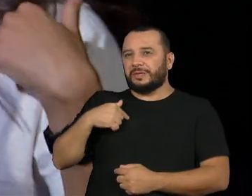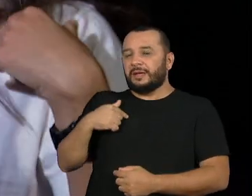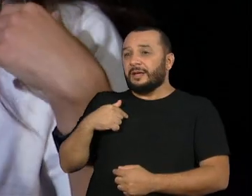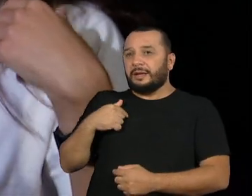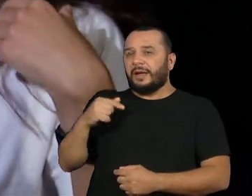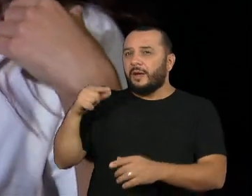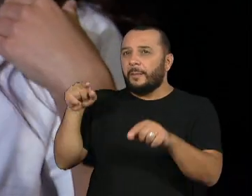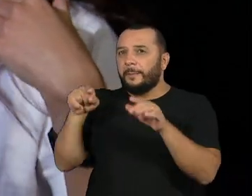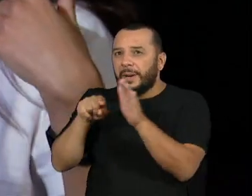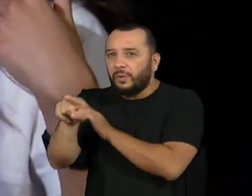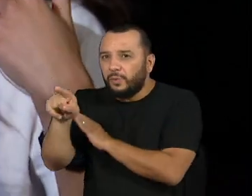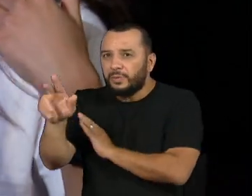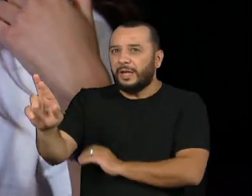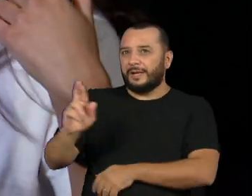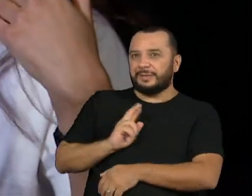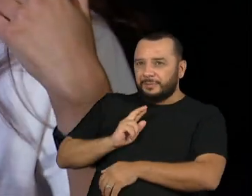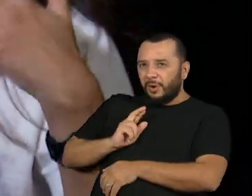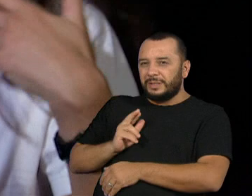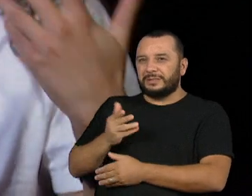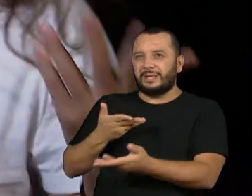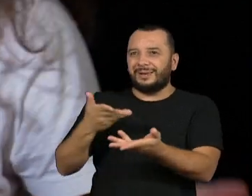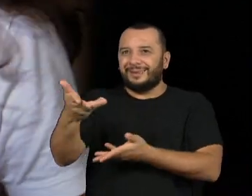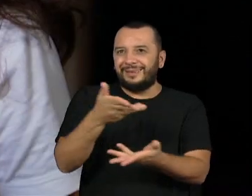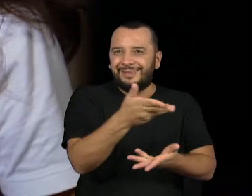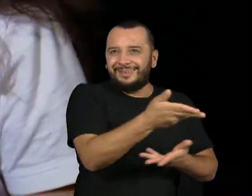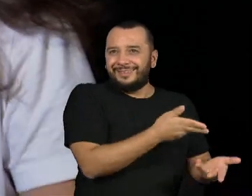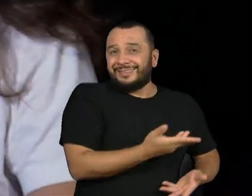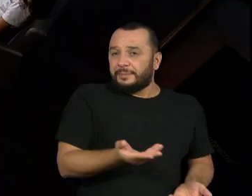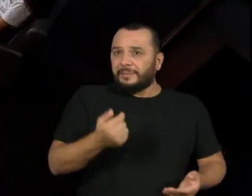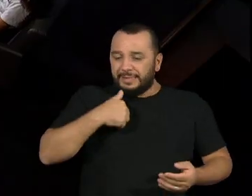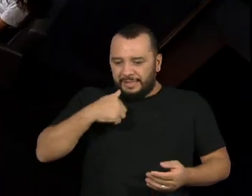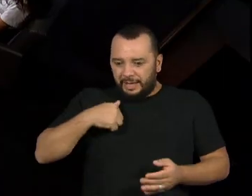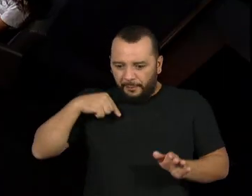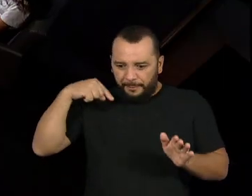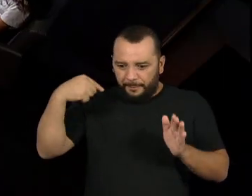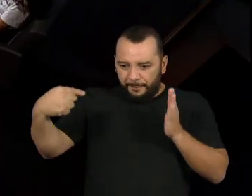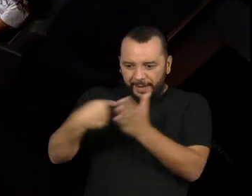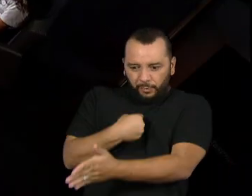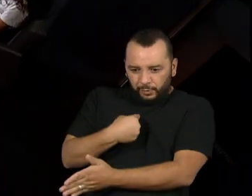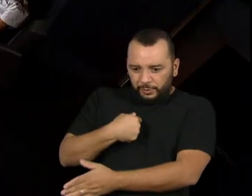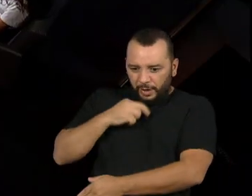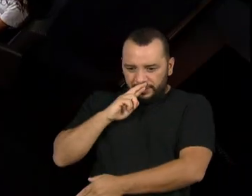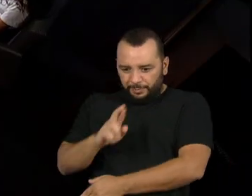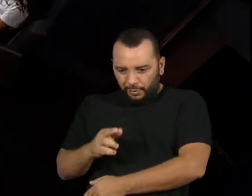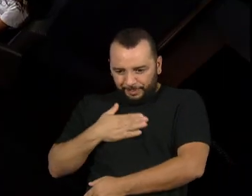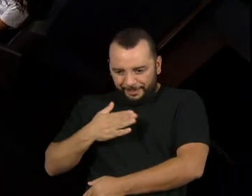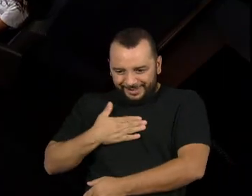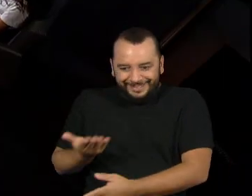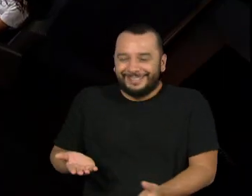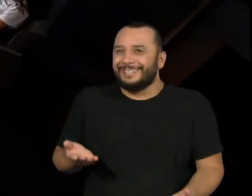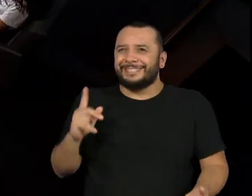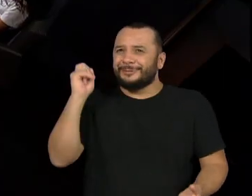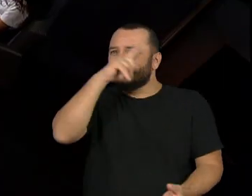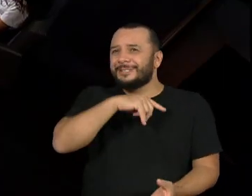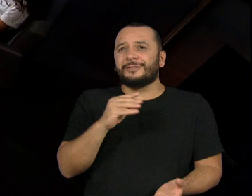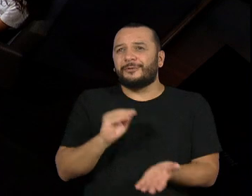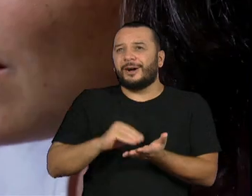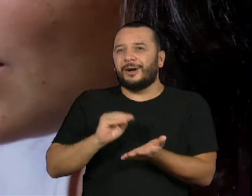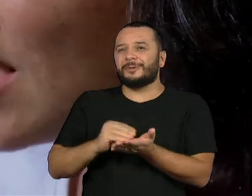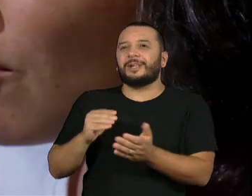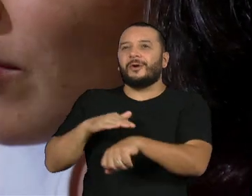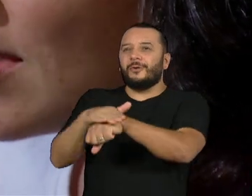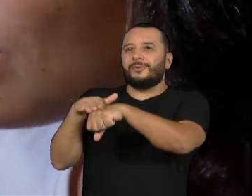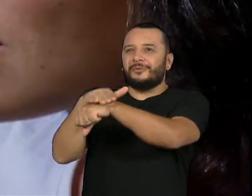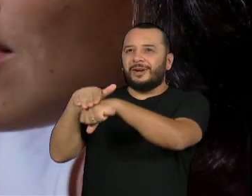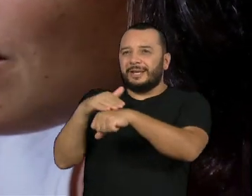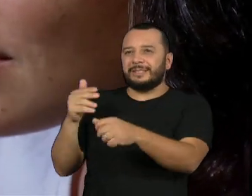eu fazer uma pergunta e você responder, ou vice-versa, né, nesse caso, o inverso. Então, às vezes eu sentia falta dessas conversas, e aí eu